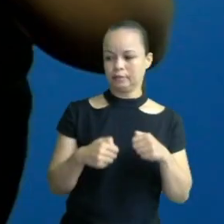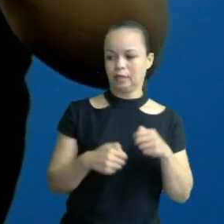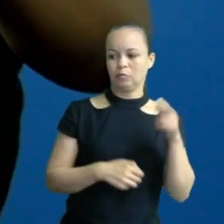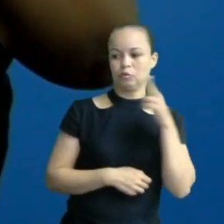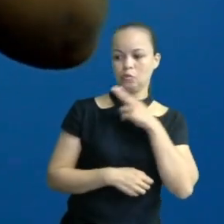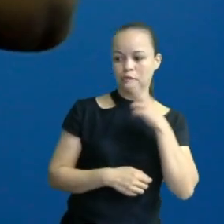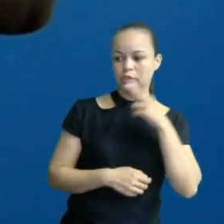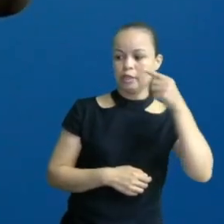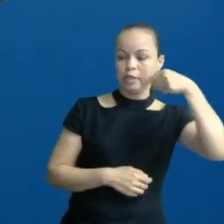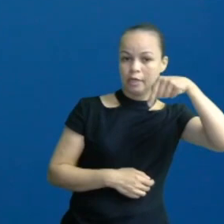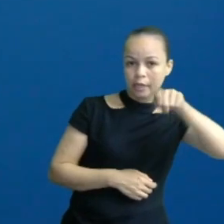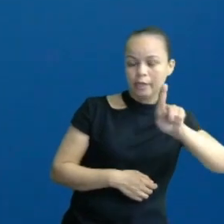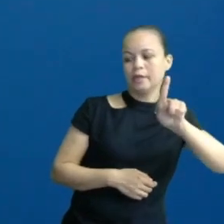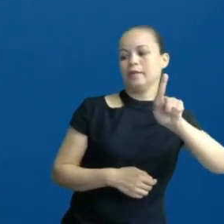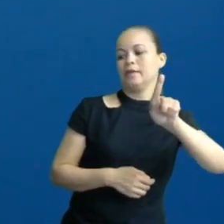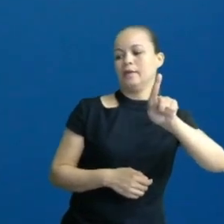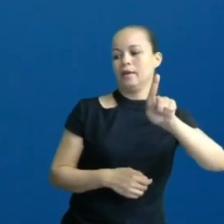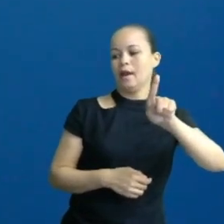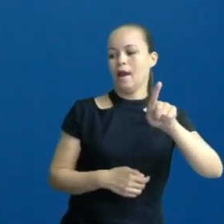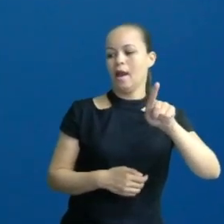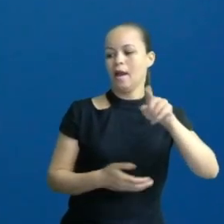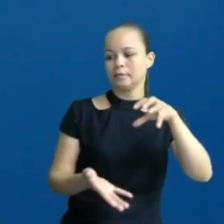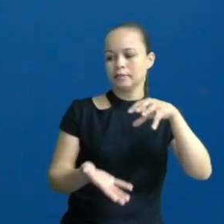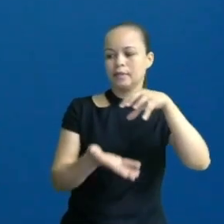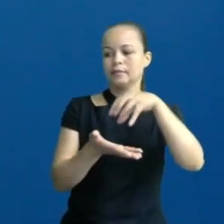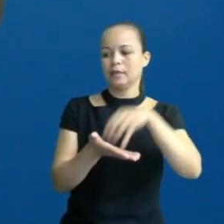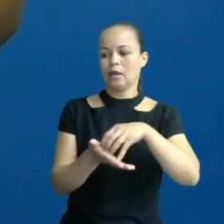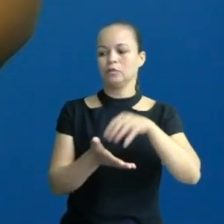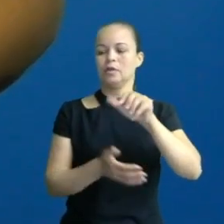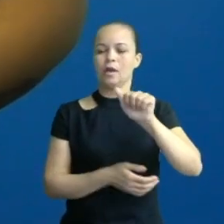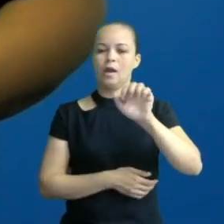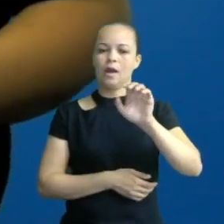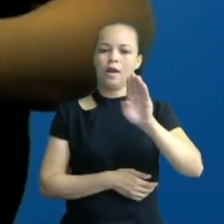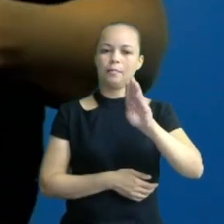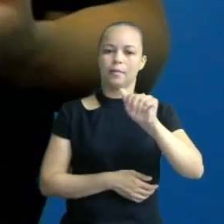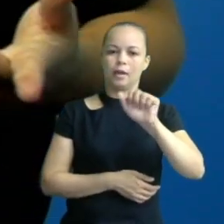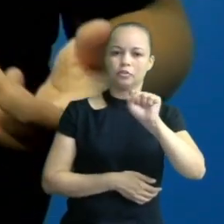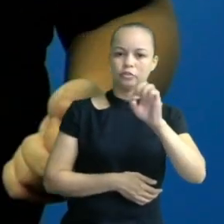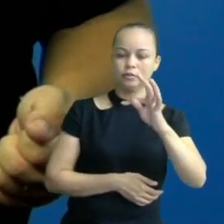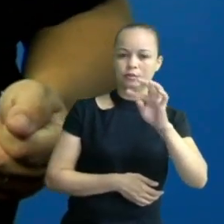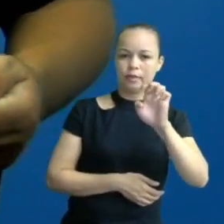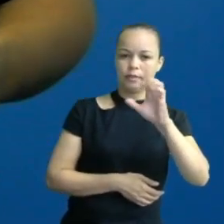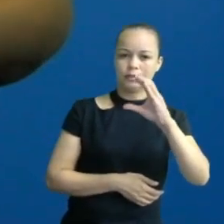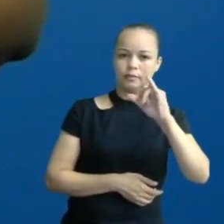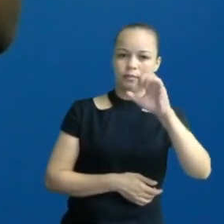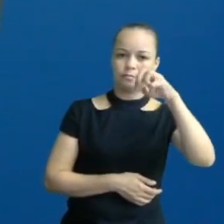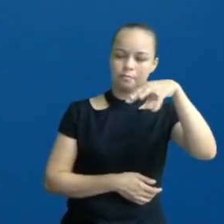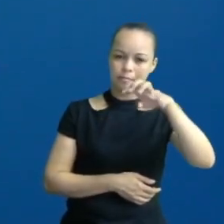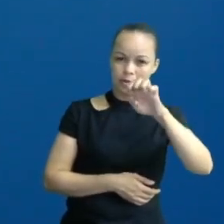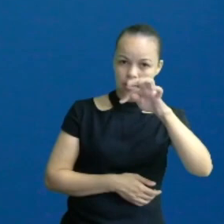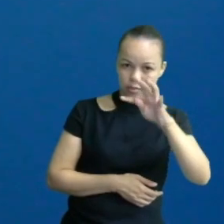que ele esteja implícito, mas existe lá o substantivo, né?